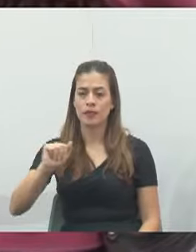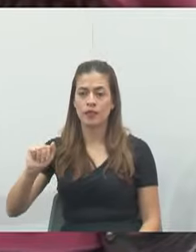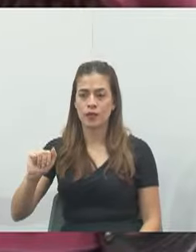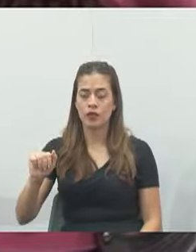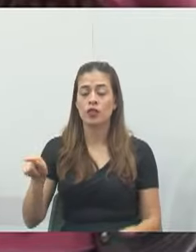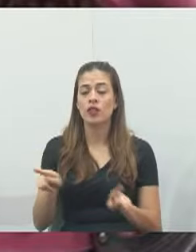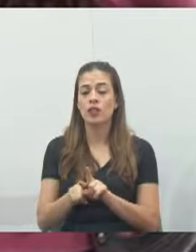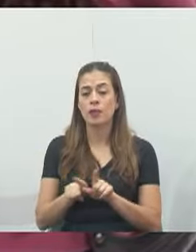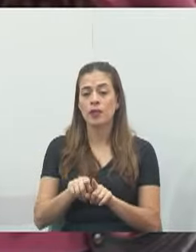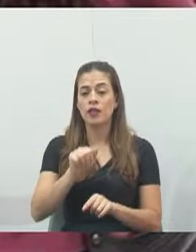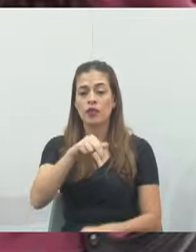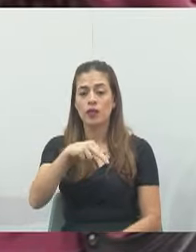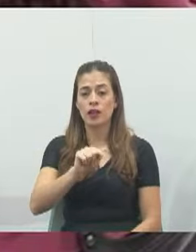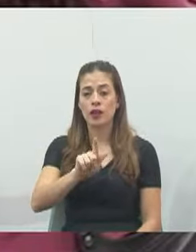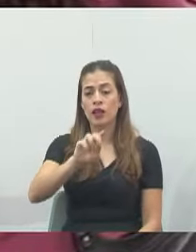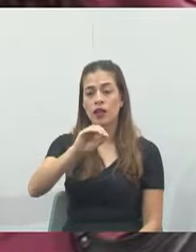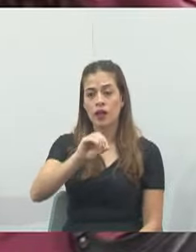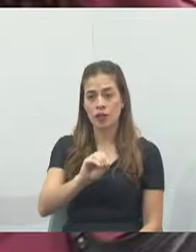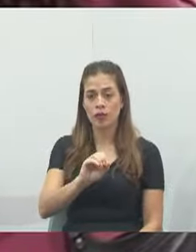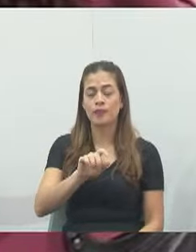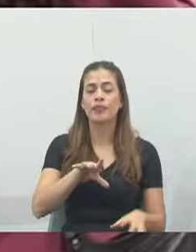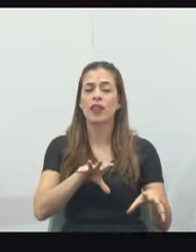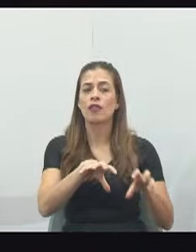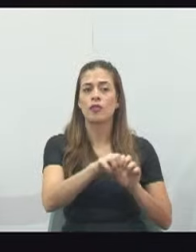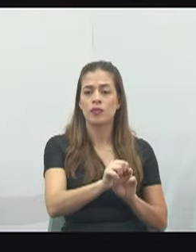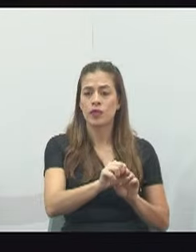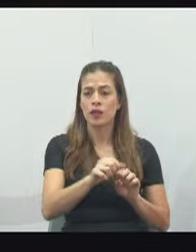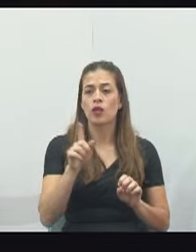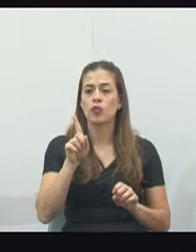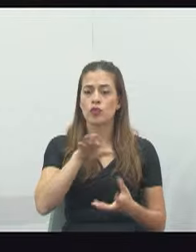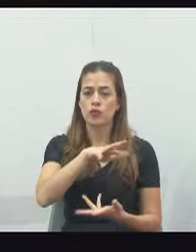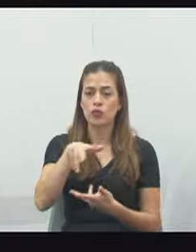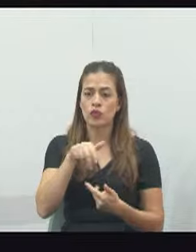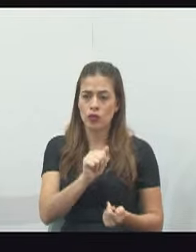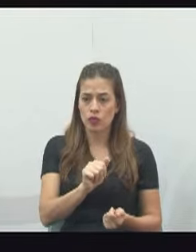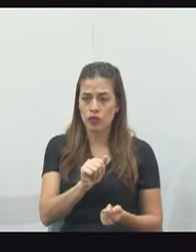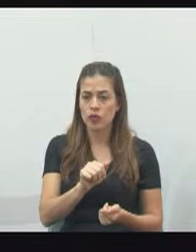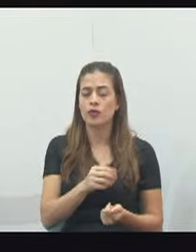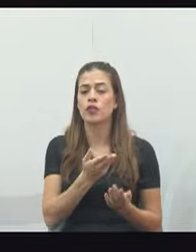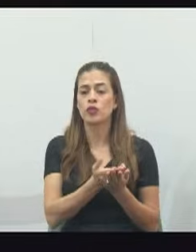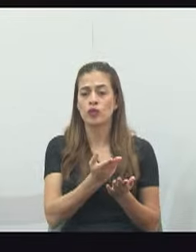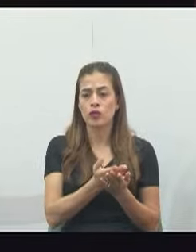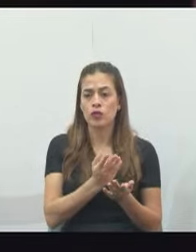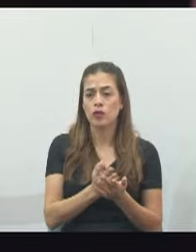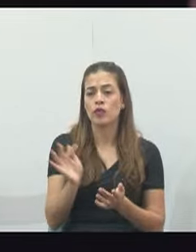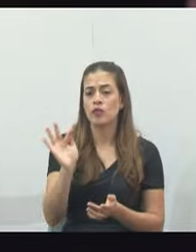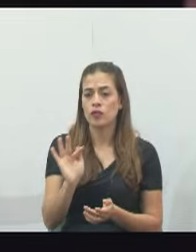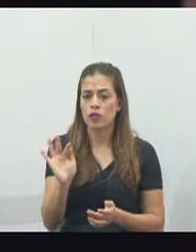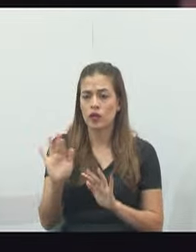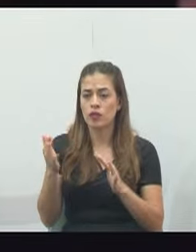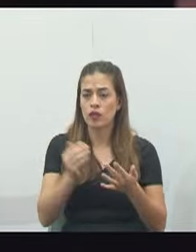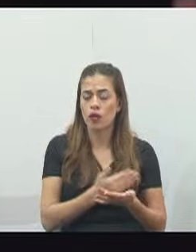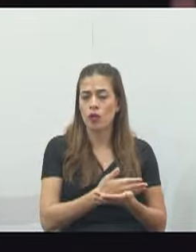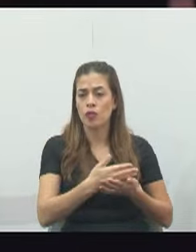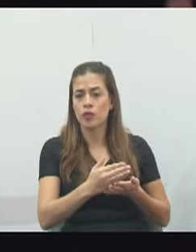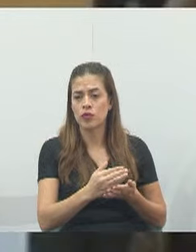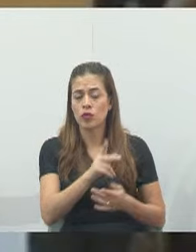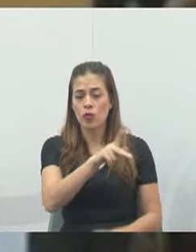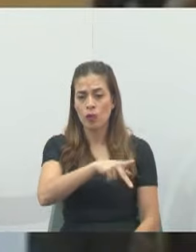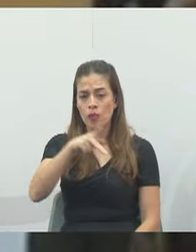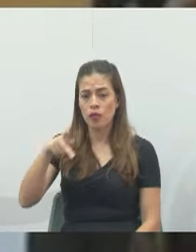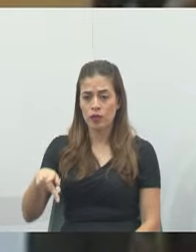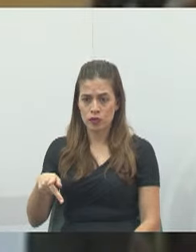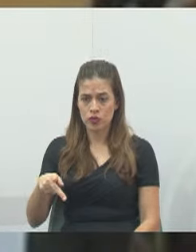Geografia e fez o curso na Universidade de São Paulo. Aos 21 anos, iniciou a trajetória como